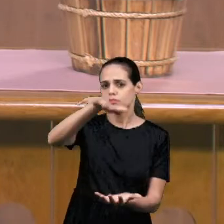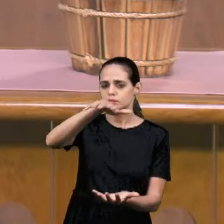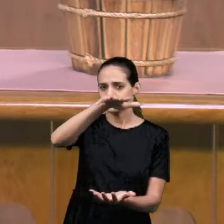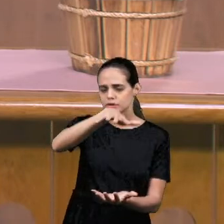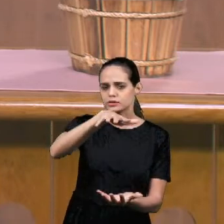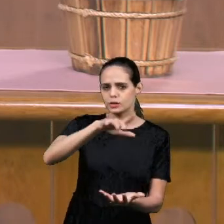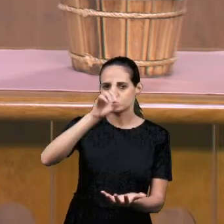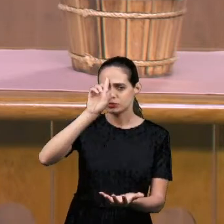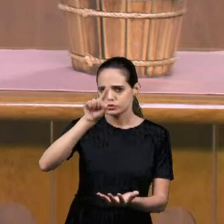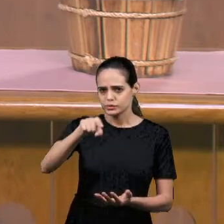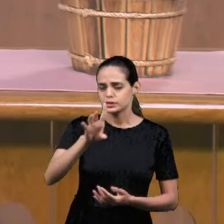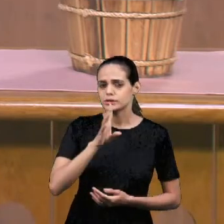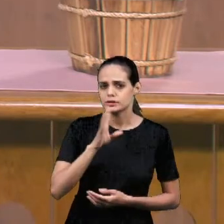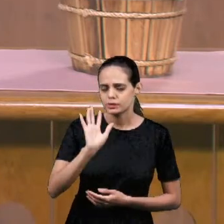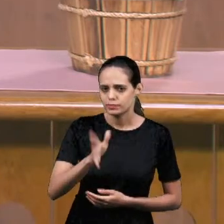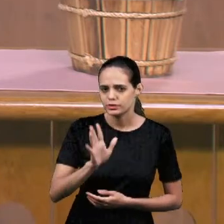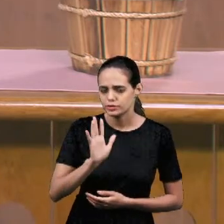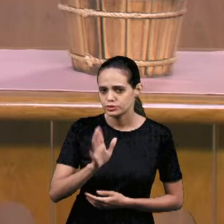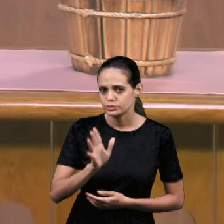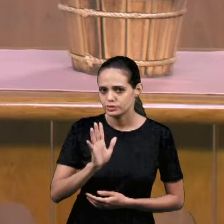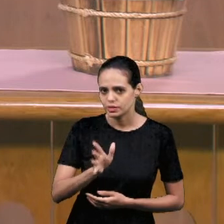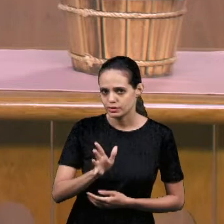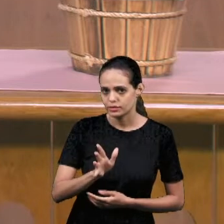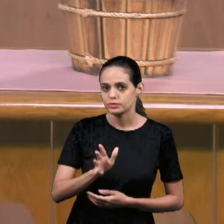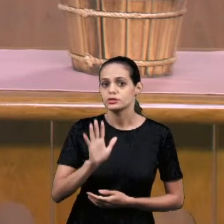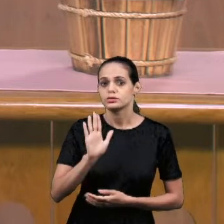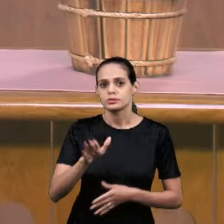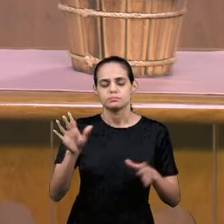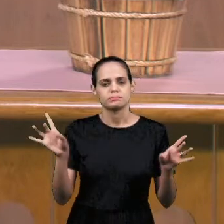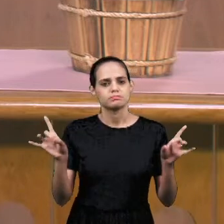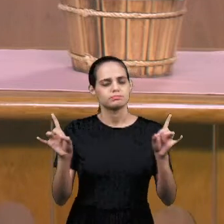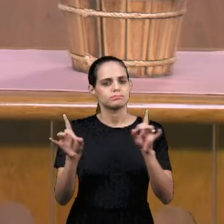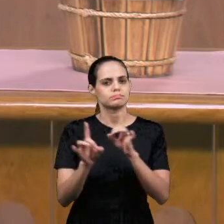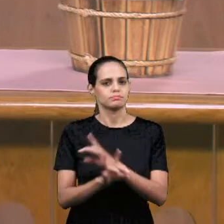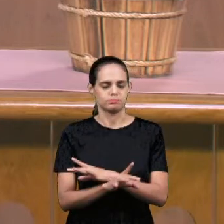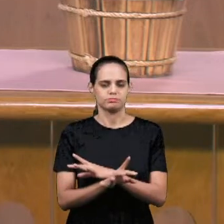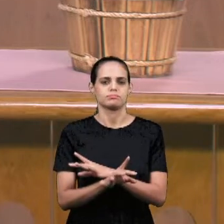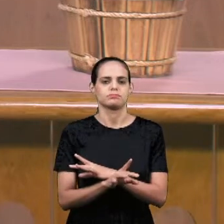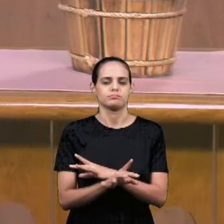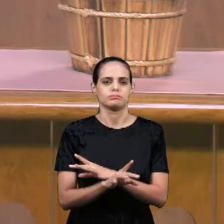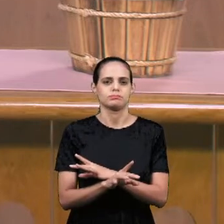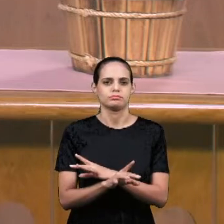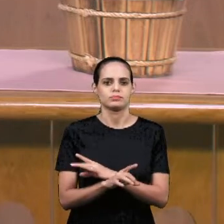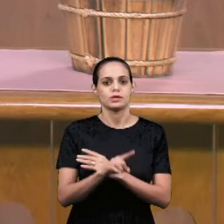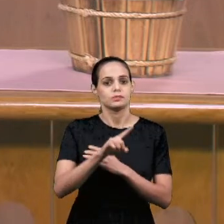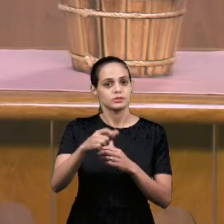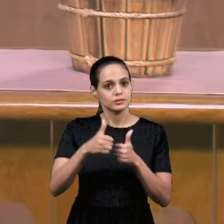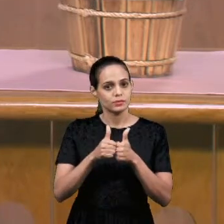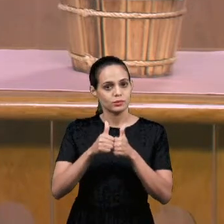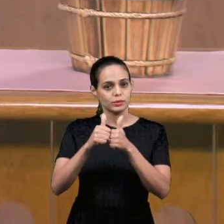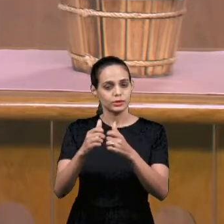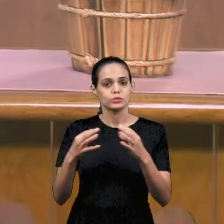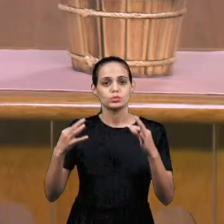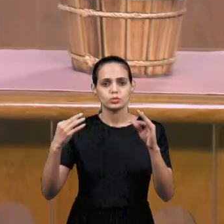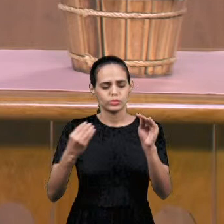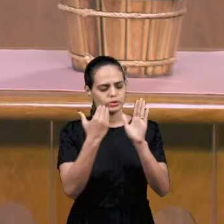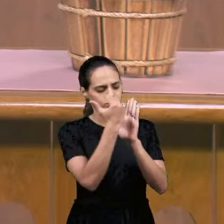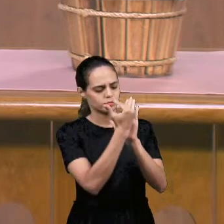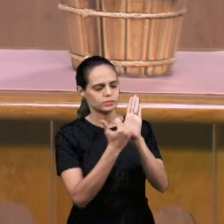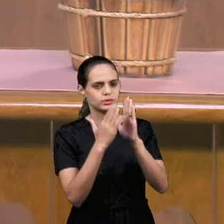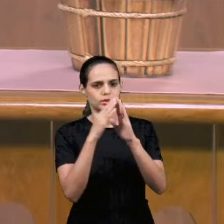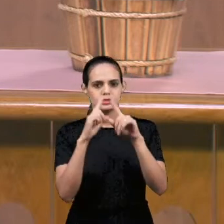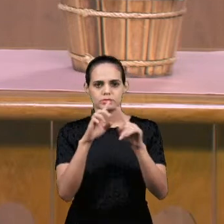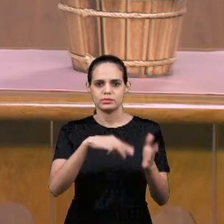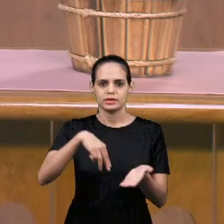já conhecem, estão já preparadas e os irmãos podem estar acompanhando toda a programação da Igreja Cristã Maranata.